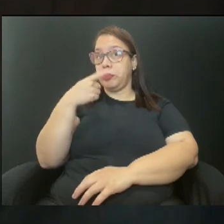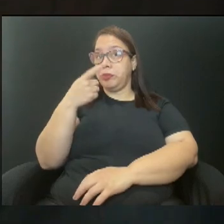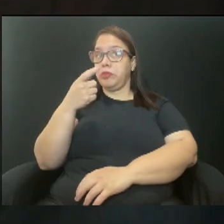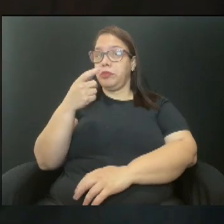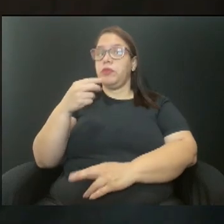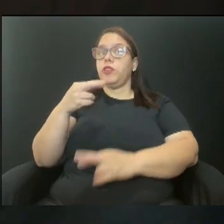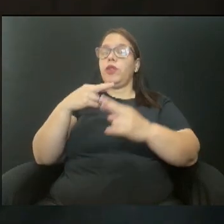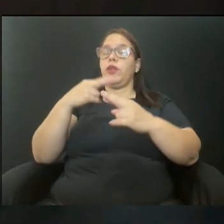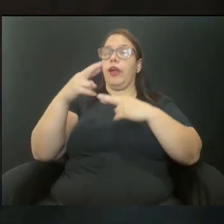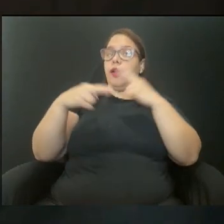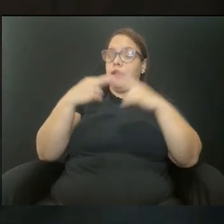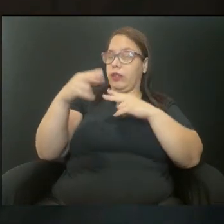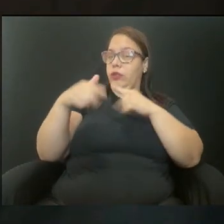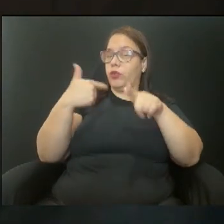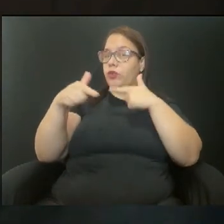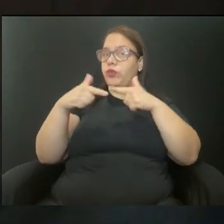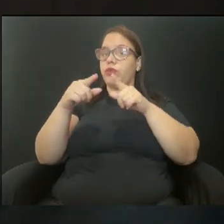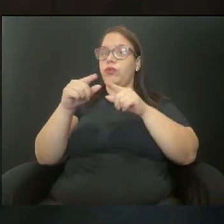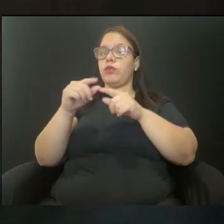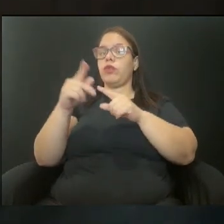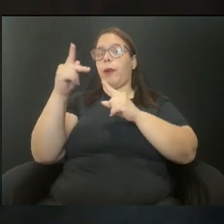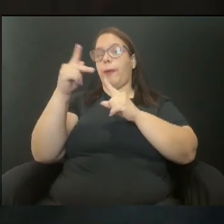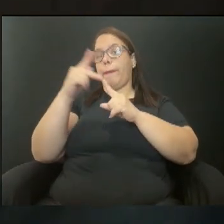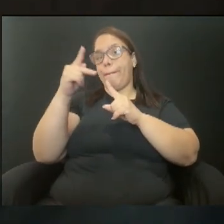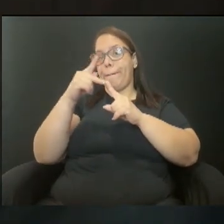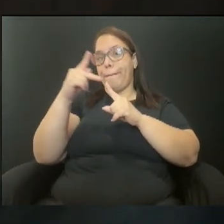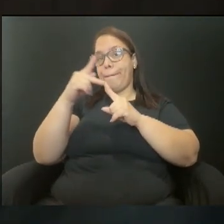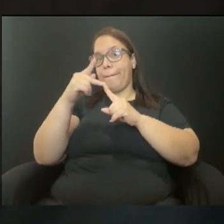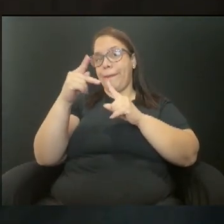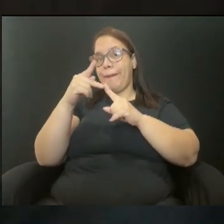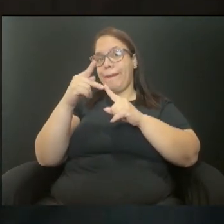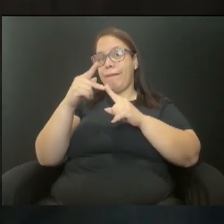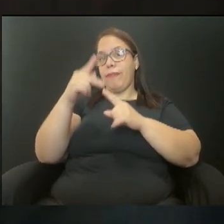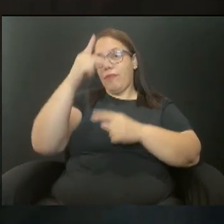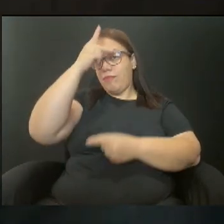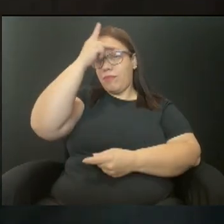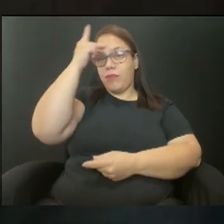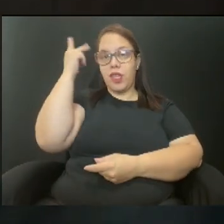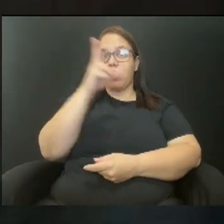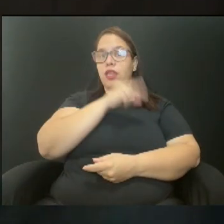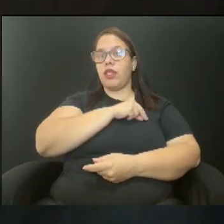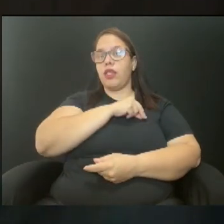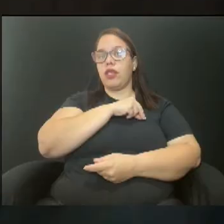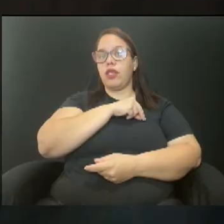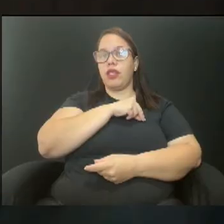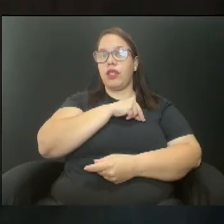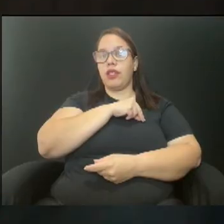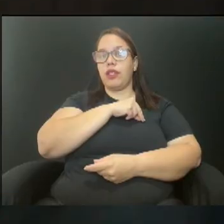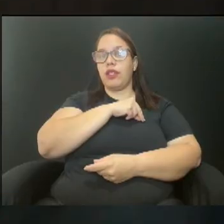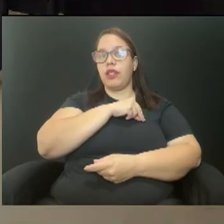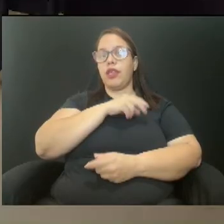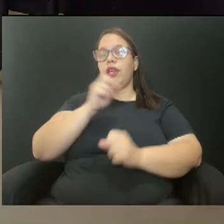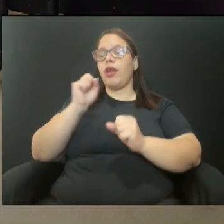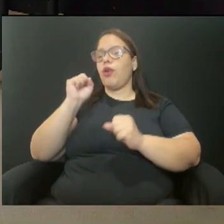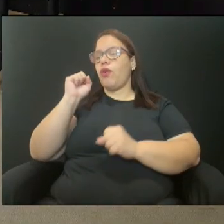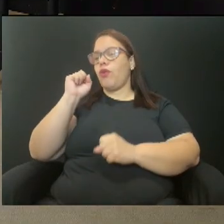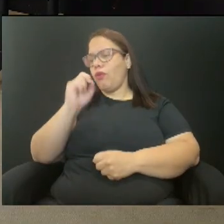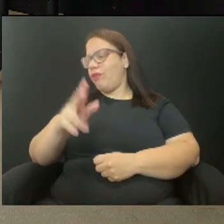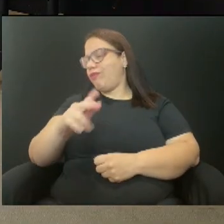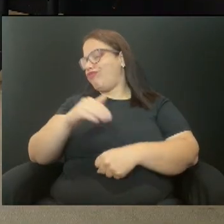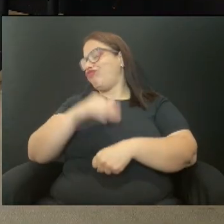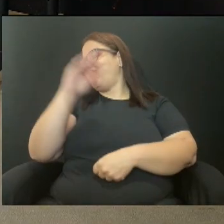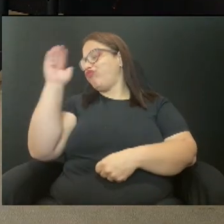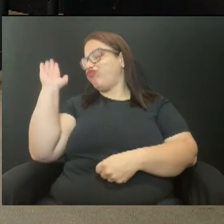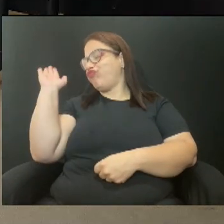a reforma previdenciária, que até hoje as pessoas falam: "Nossa, a gente não vai mais se aposentar", porque cada vez, né,